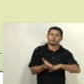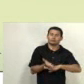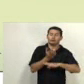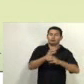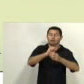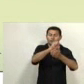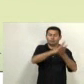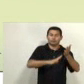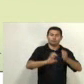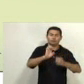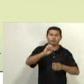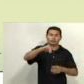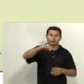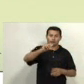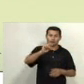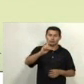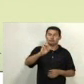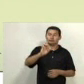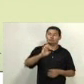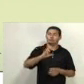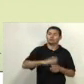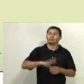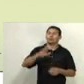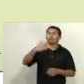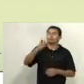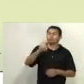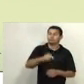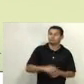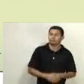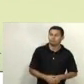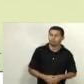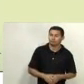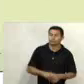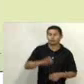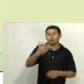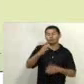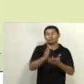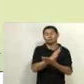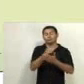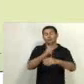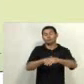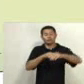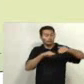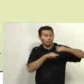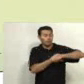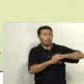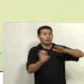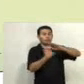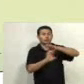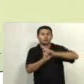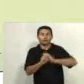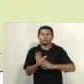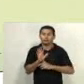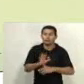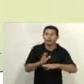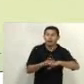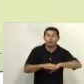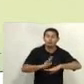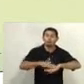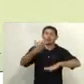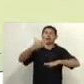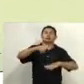desse exercício do ENAD. Qual que é a probabilidade de, num dado momento, o estoque da empresa apresentar mais